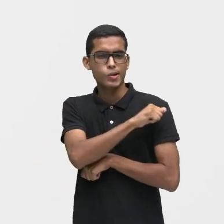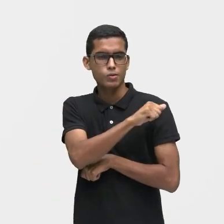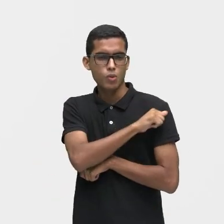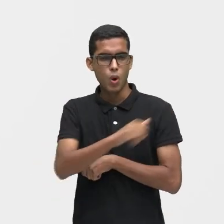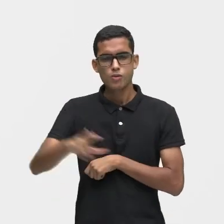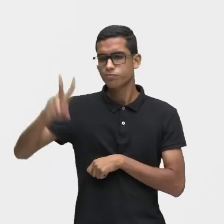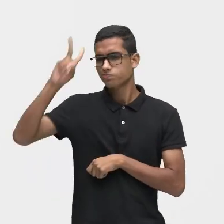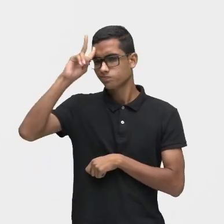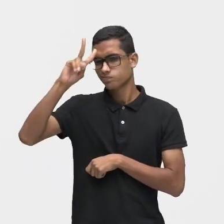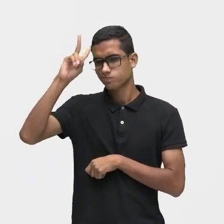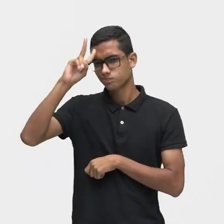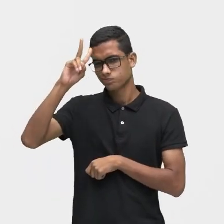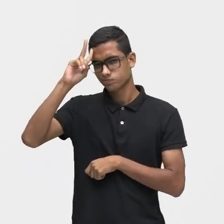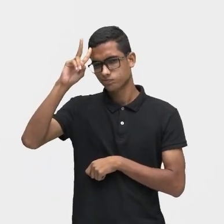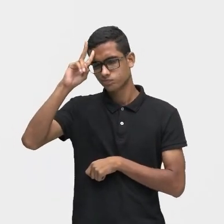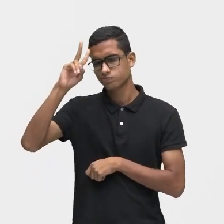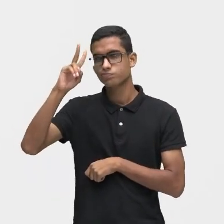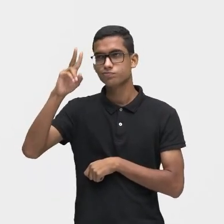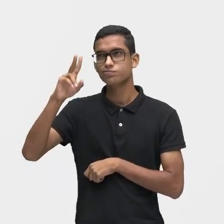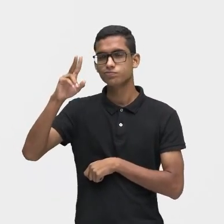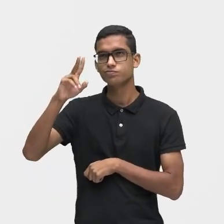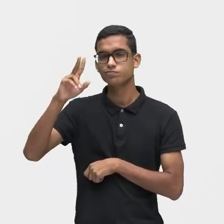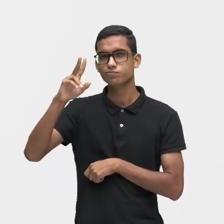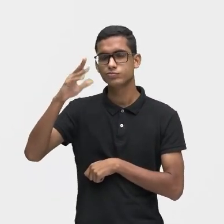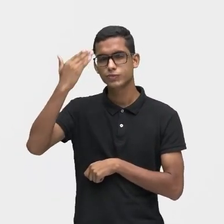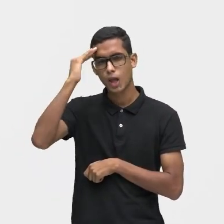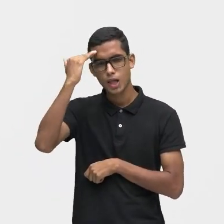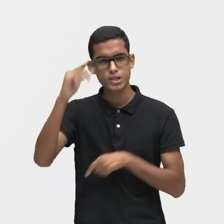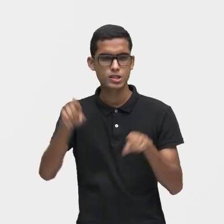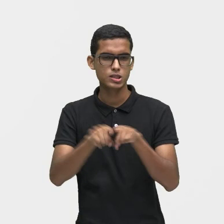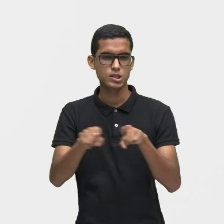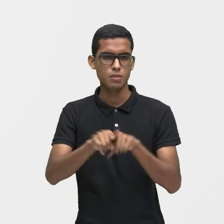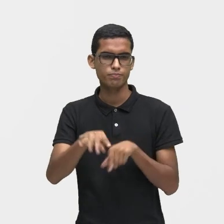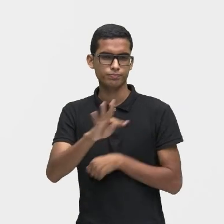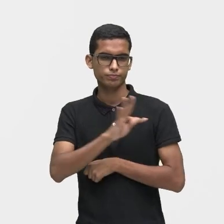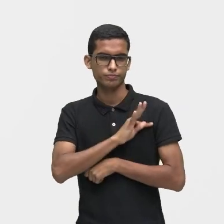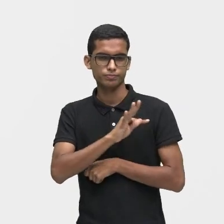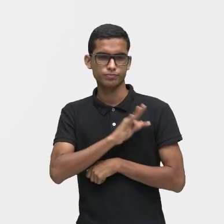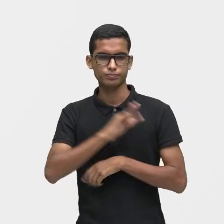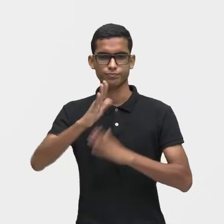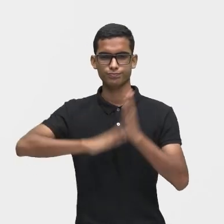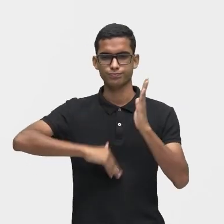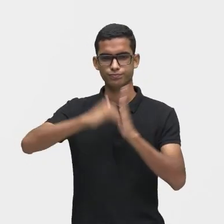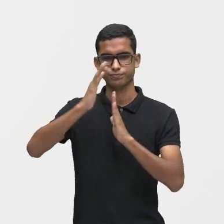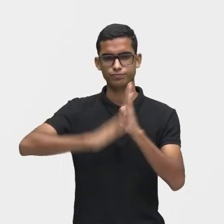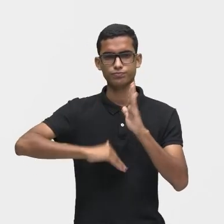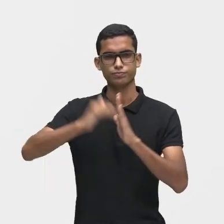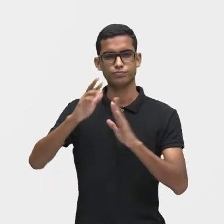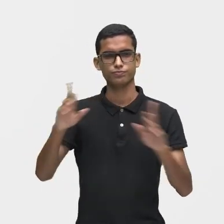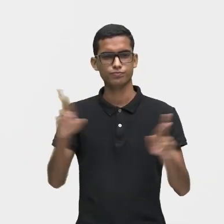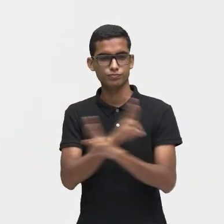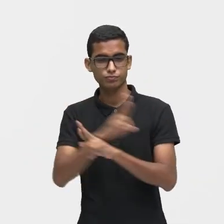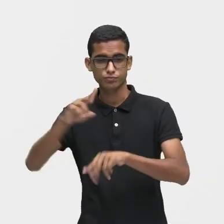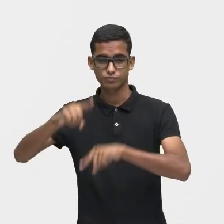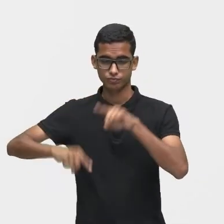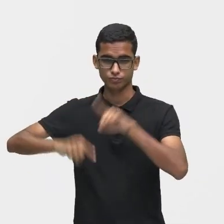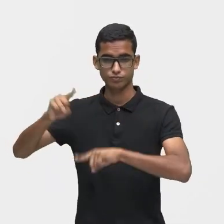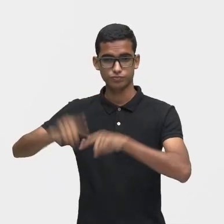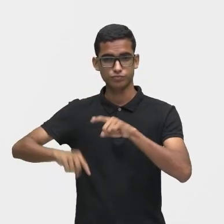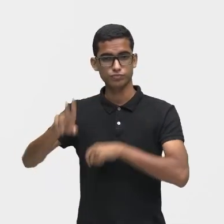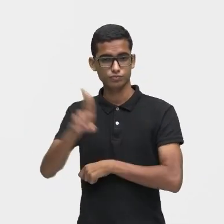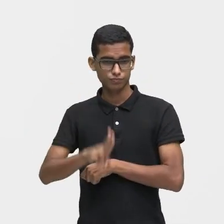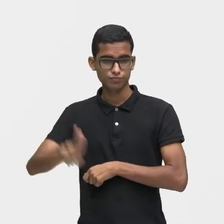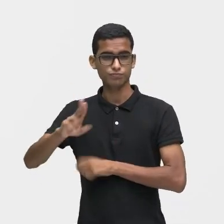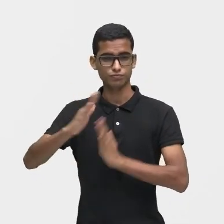aluno relembre e compreenda que as técnicas de pintura podem estar associadas aos materiais que utiliza